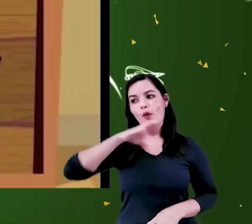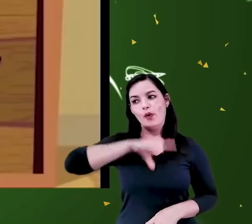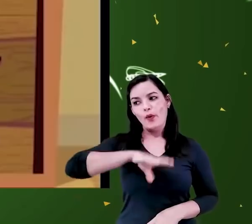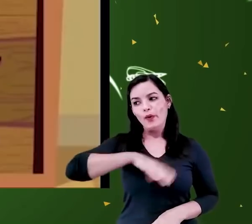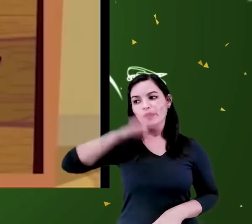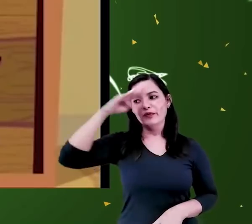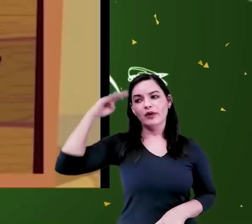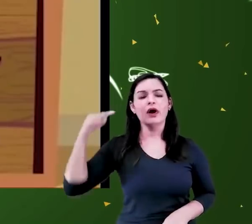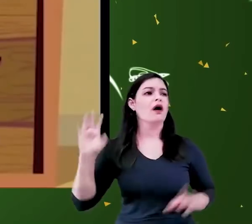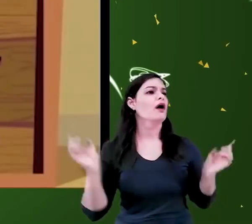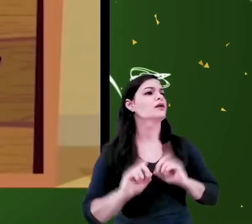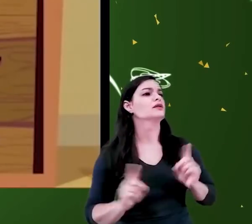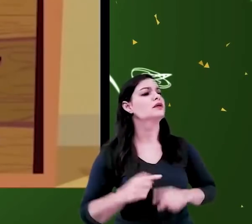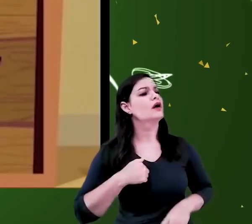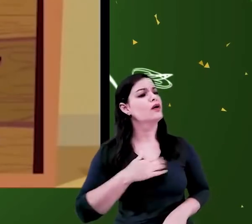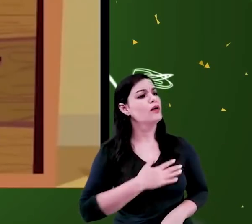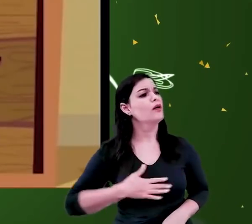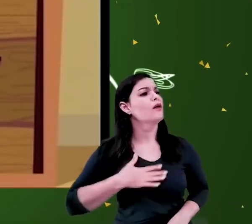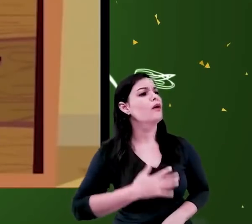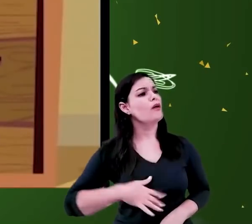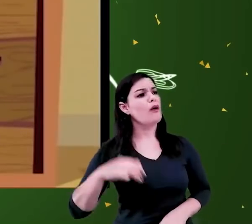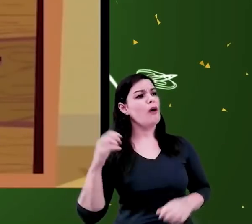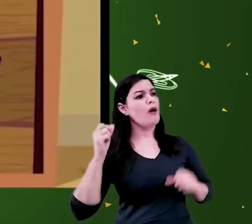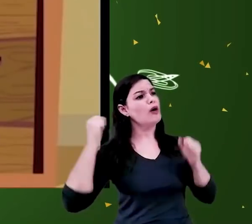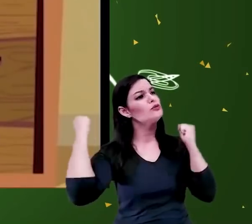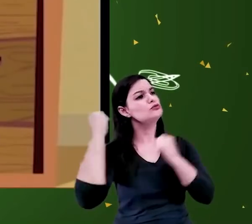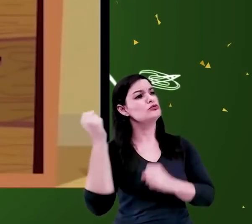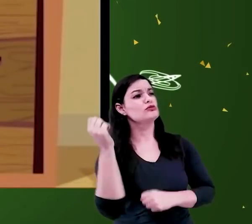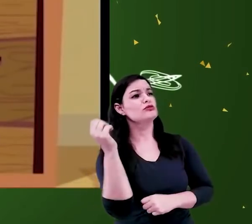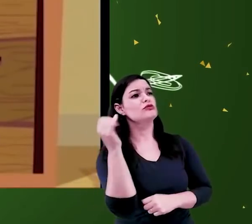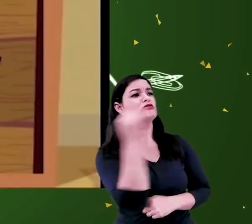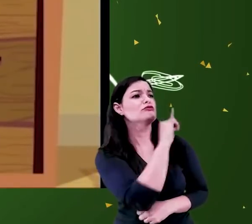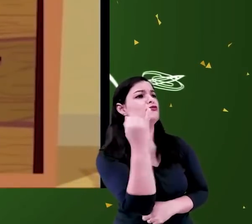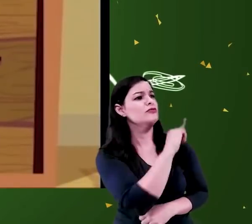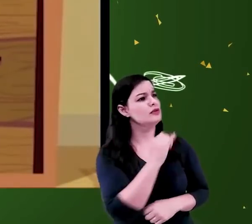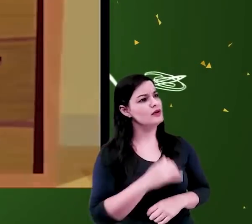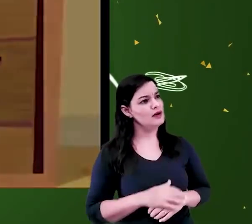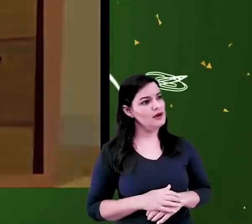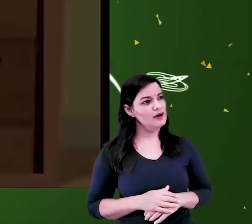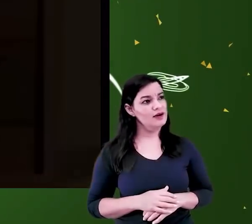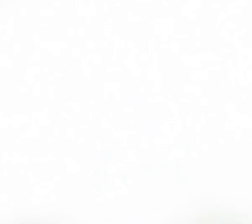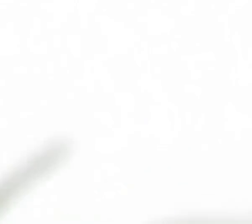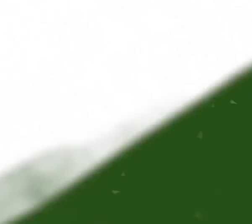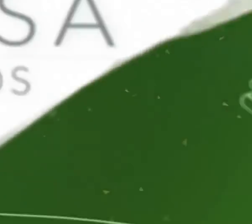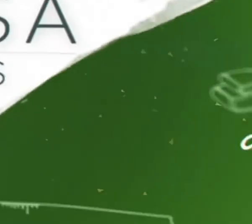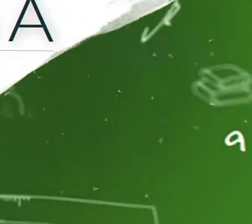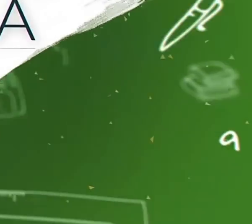Gama. Ah, não. Qual é? Eu torço pro Fluminense. Eu tô fora. Bobinho.